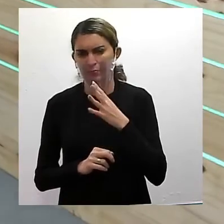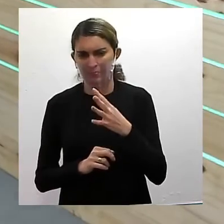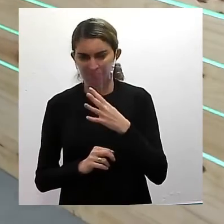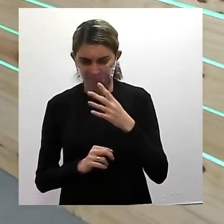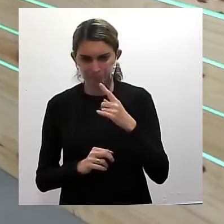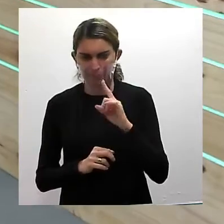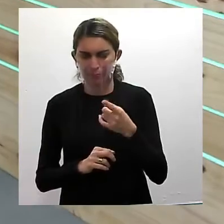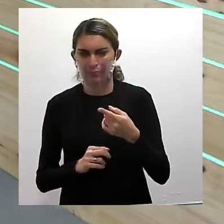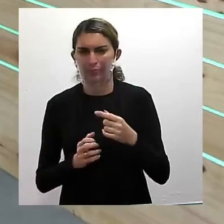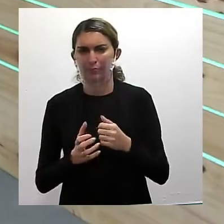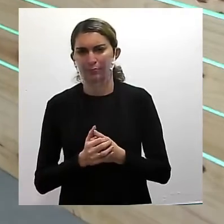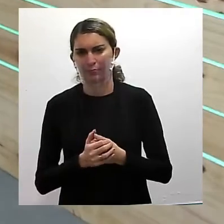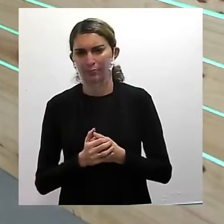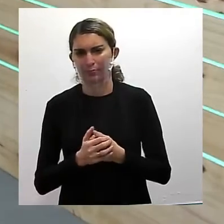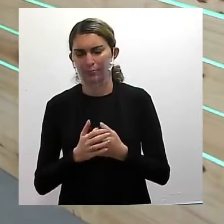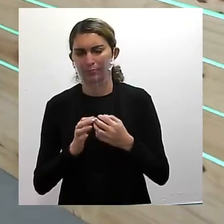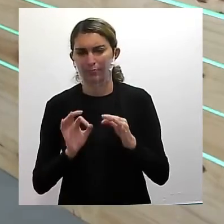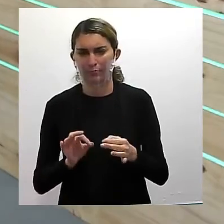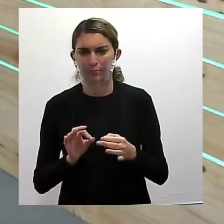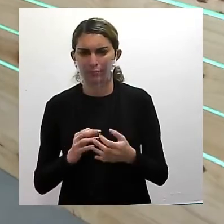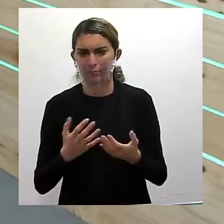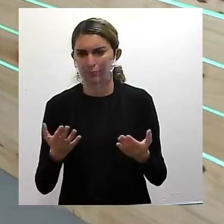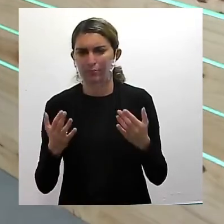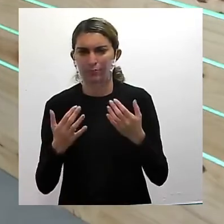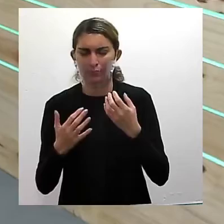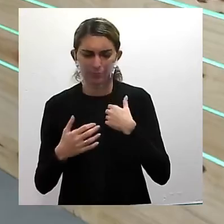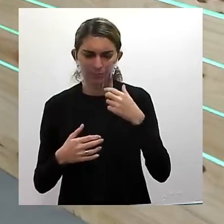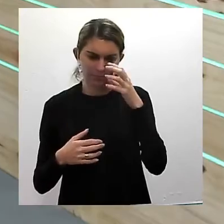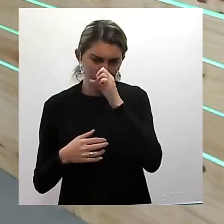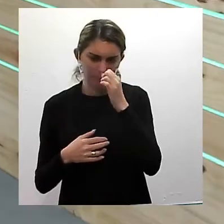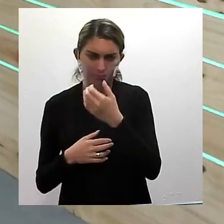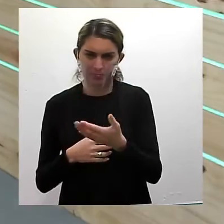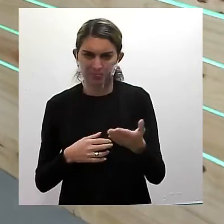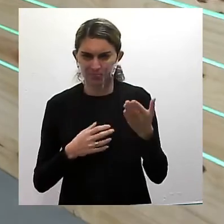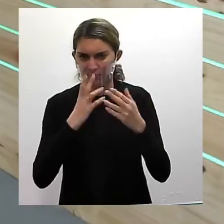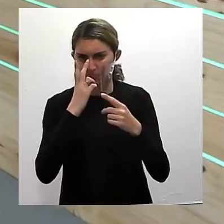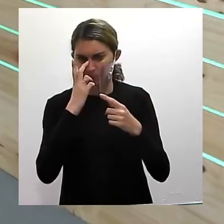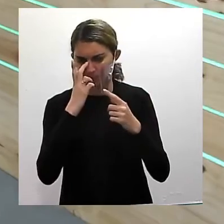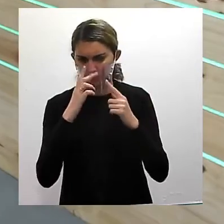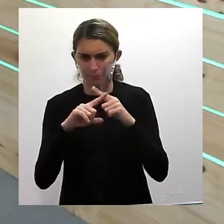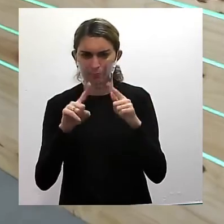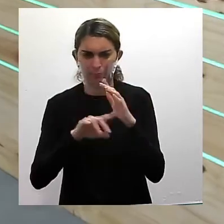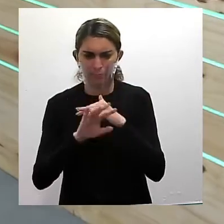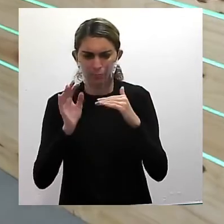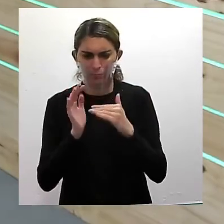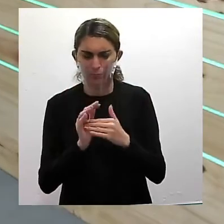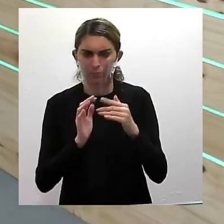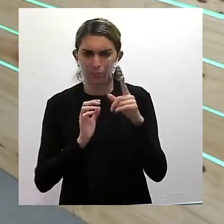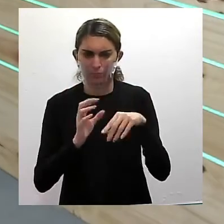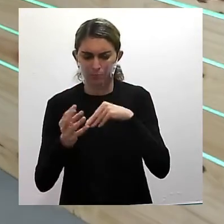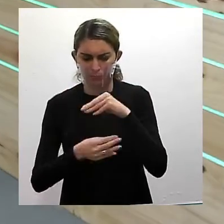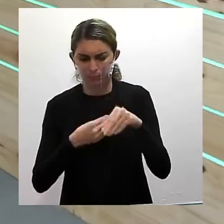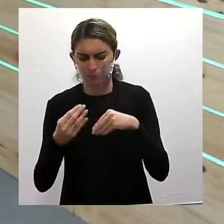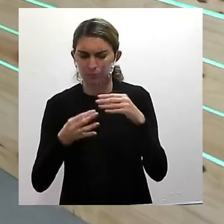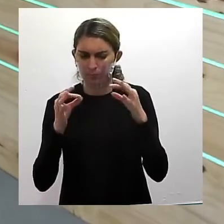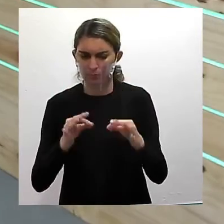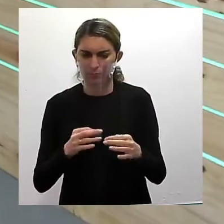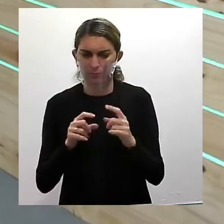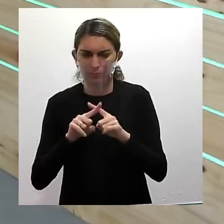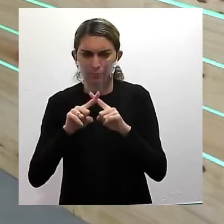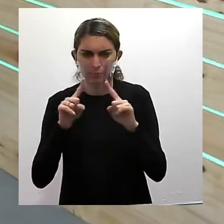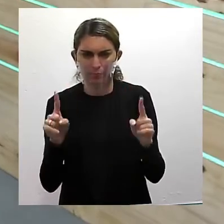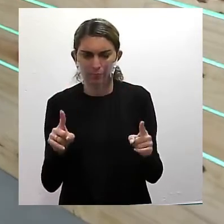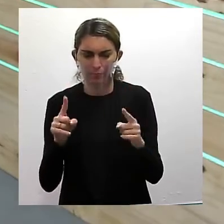no meu direct no meu Instagram, certo? Que é até bom que até eu aprendo com vocês, tá? Mas todo nitrato em geral, ele é solúvel, tá certo?